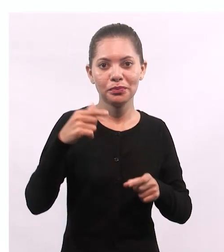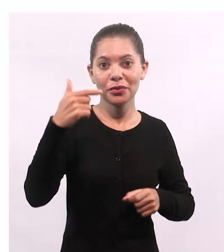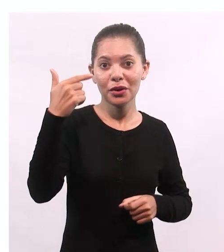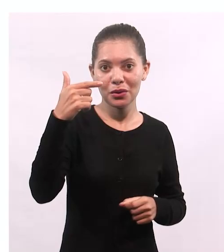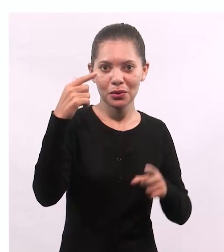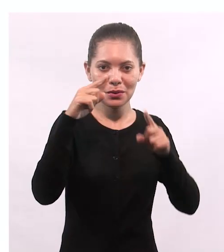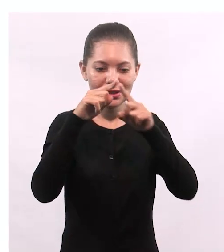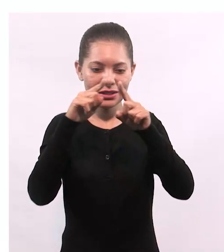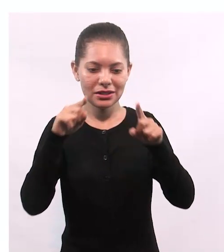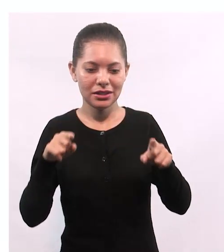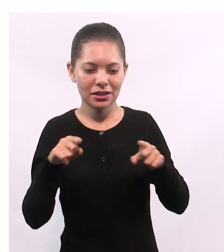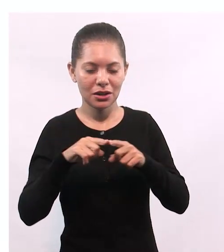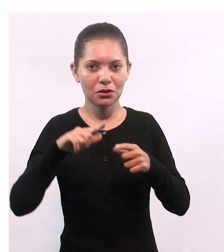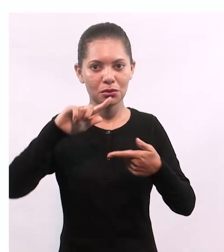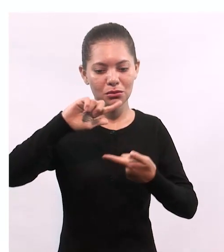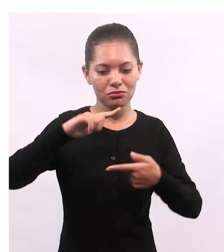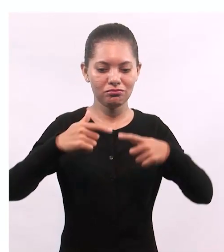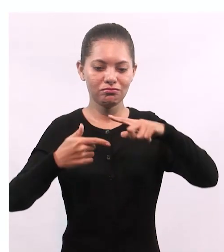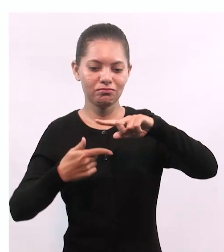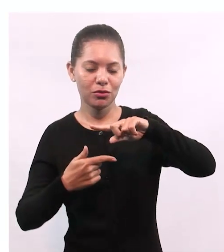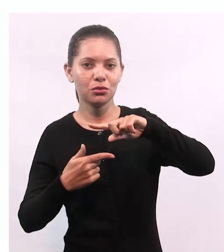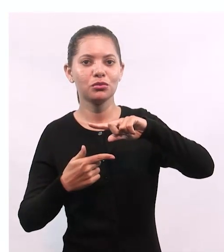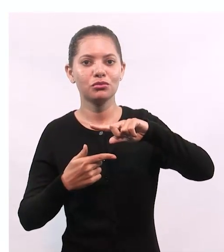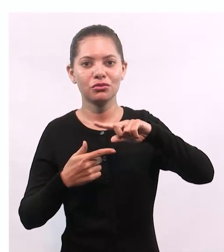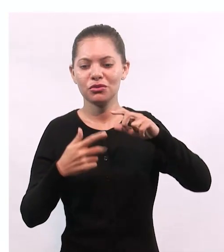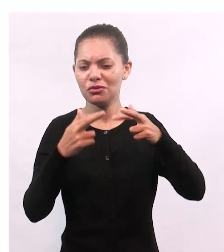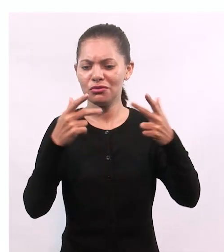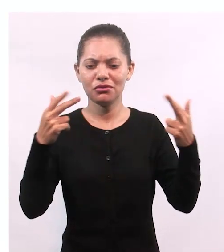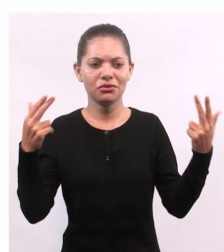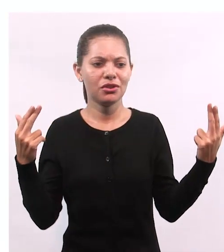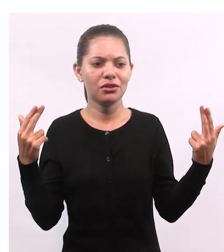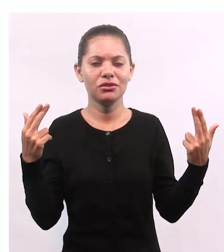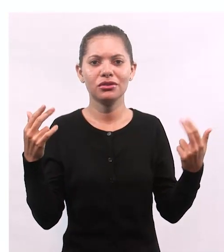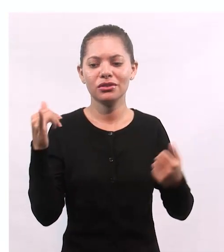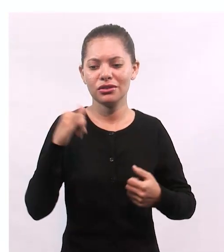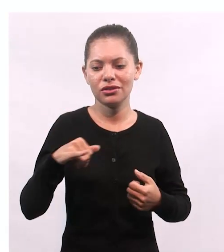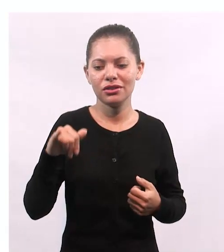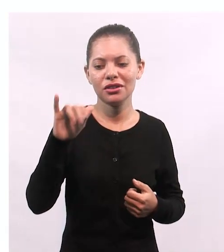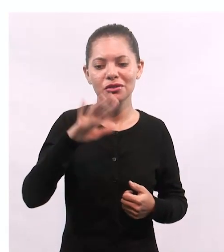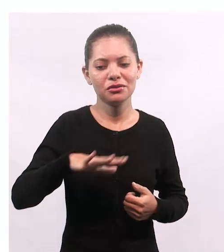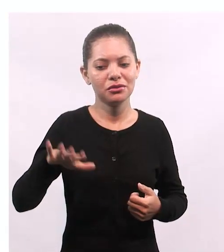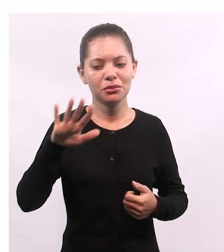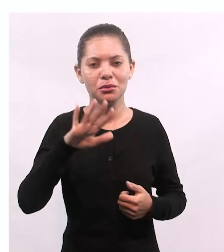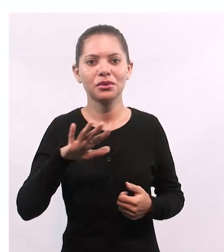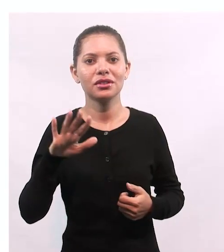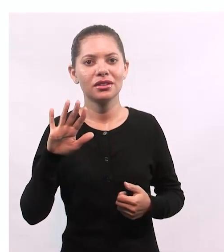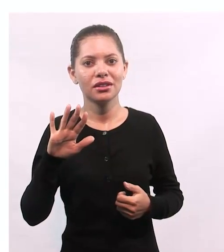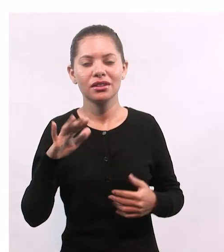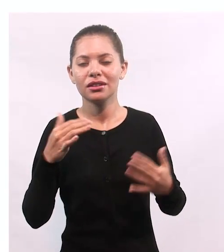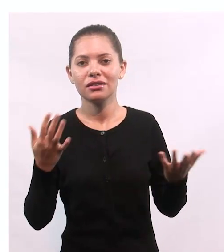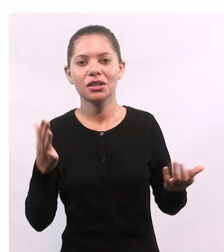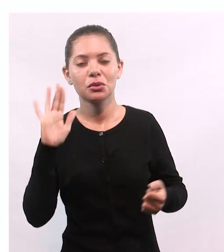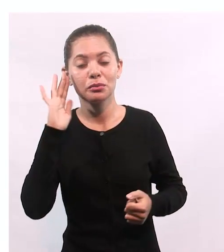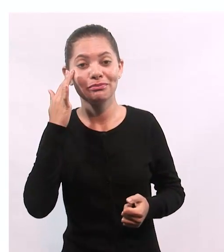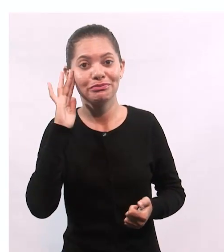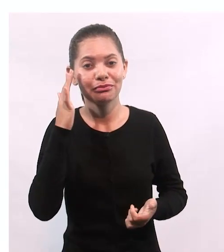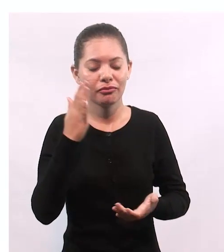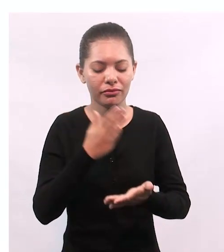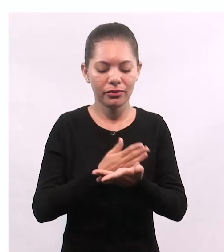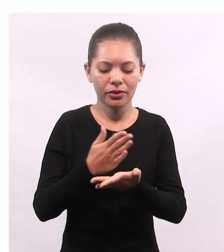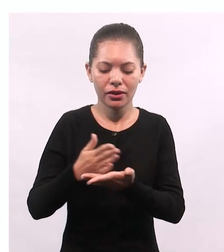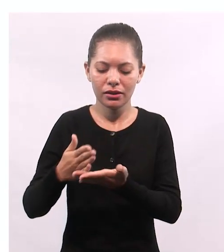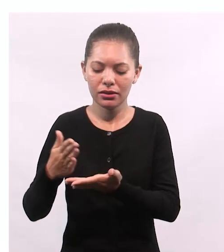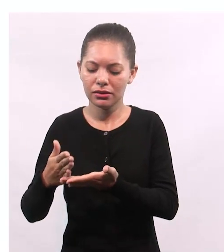outra forma geométrica. Eu tenho um quadrilátero ou outra figura. Então, entender essa fragmentação e